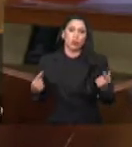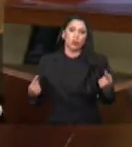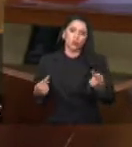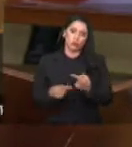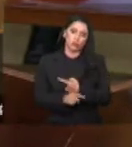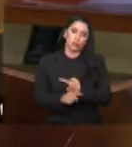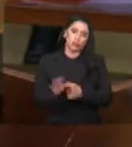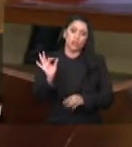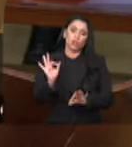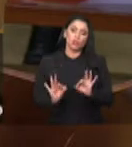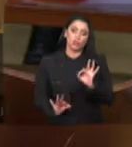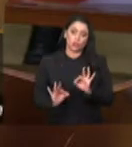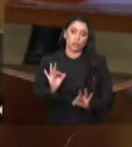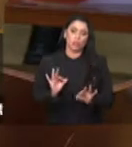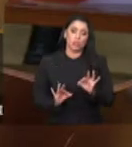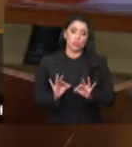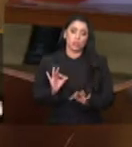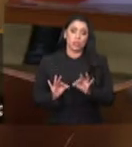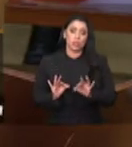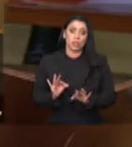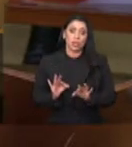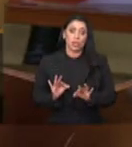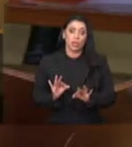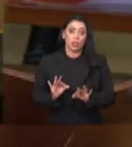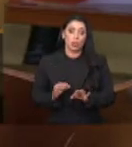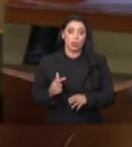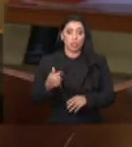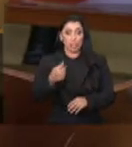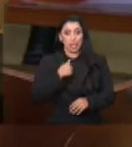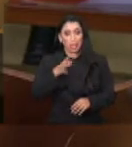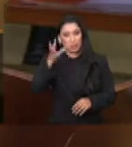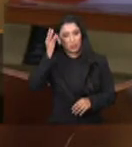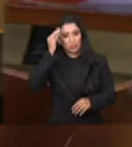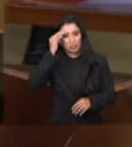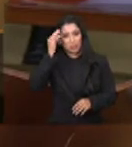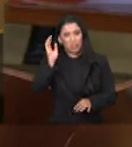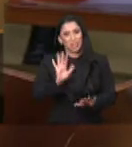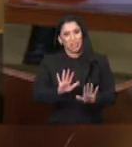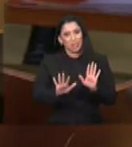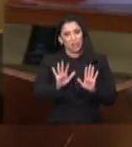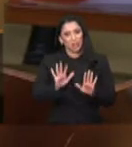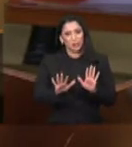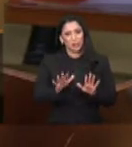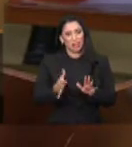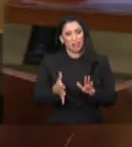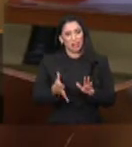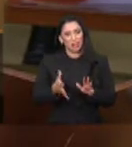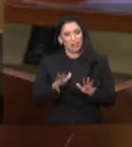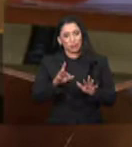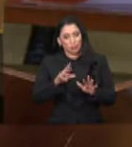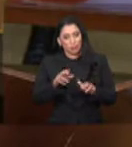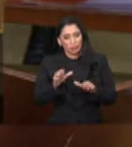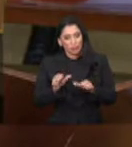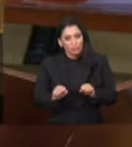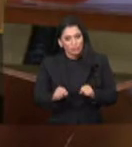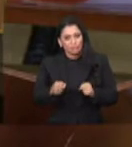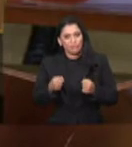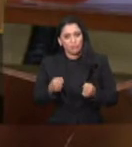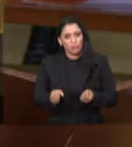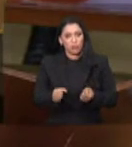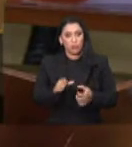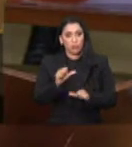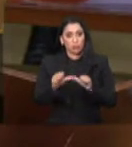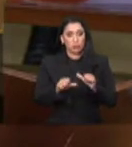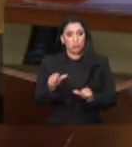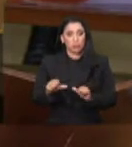constitucionalidade do controle de dados de usuários por provedores de internet no exterior referente